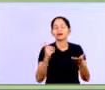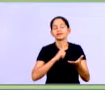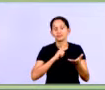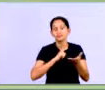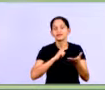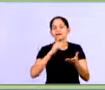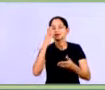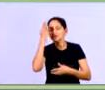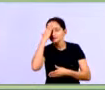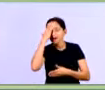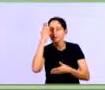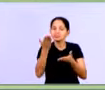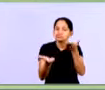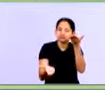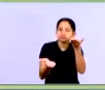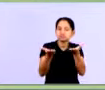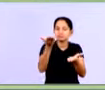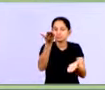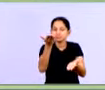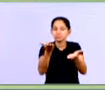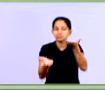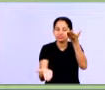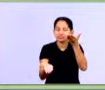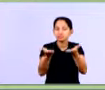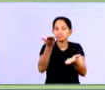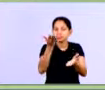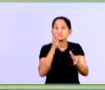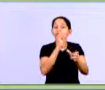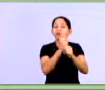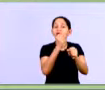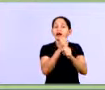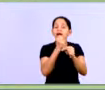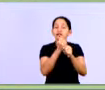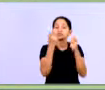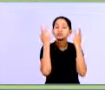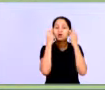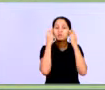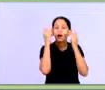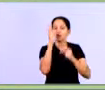valores constantes no fluxo de caixa. Certo, professora? Certo, professor.